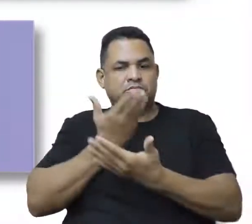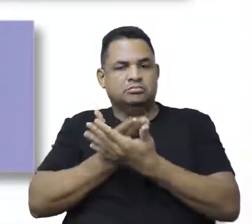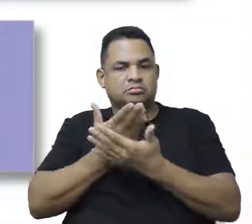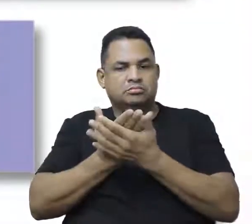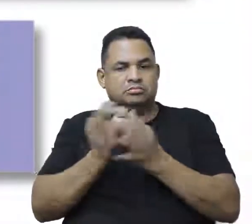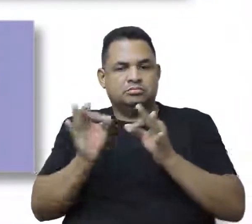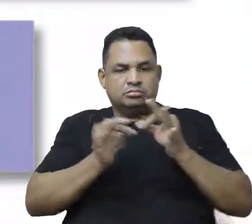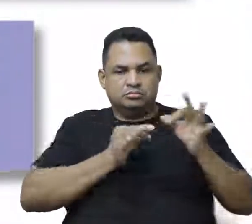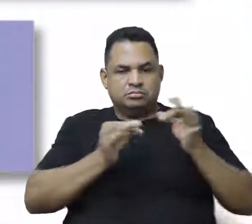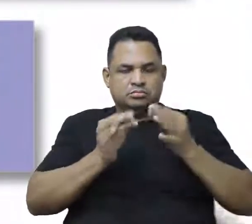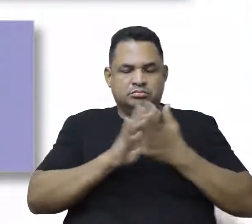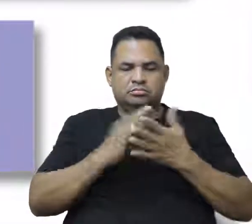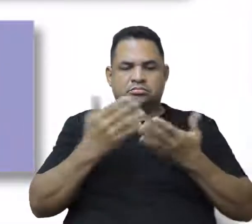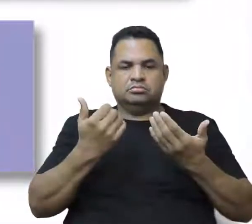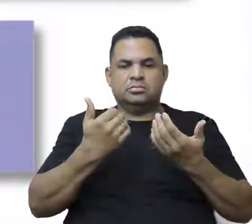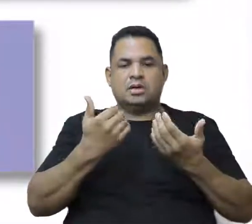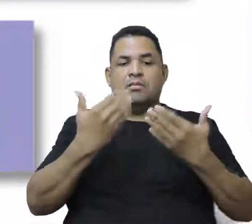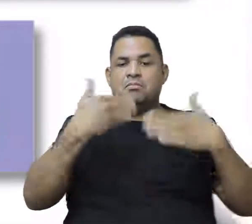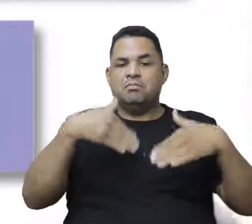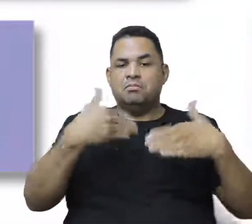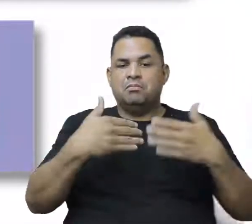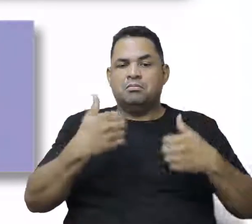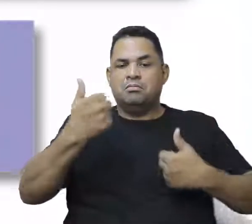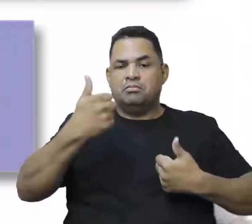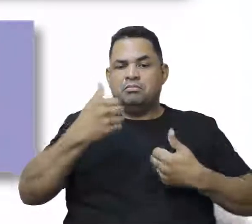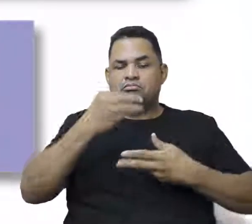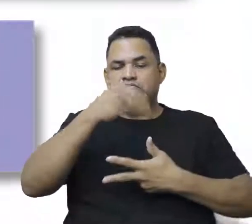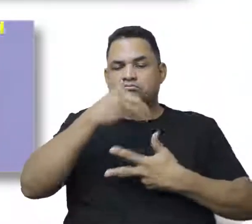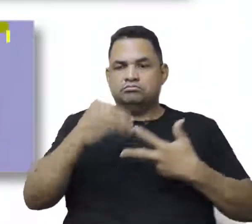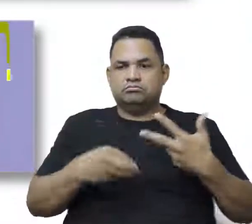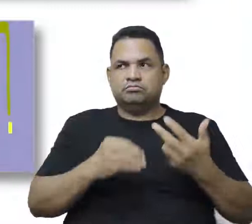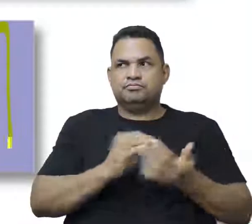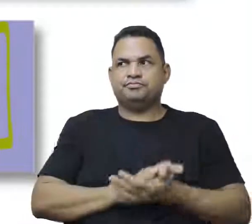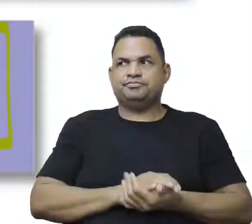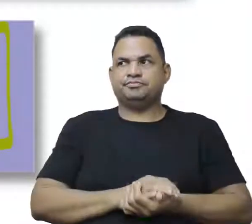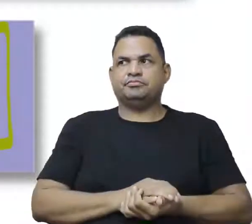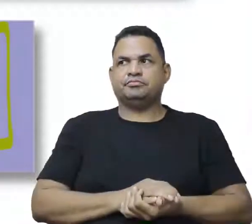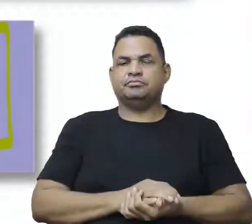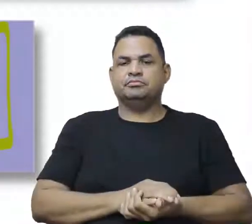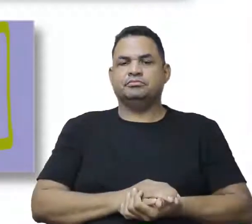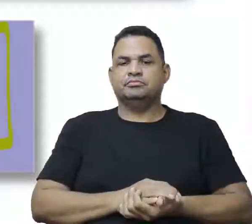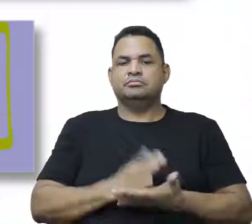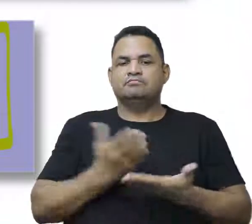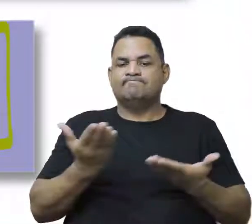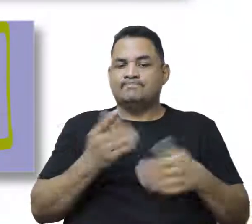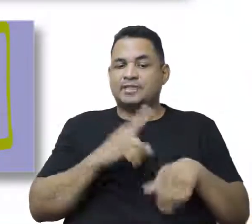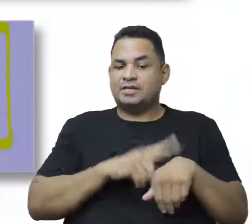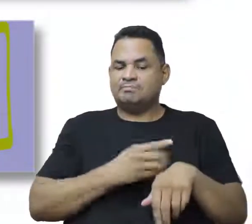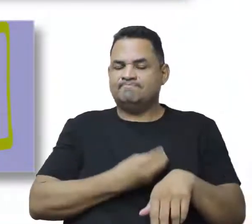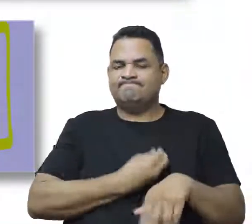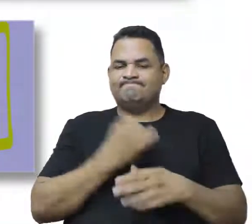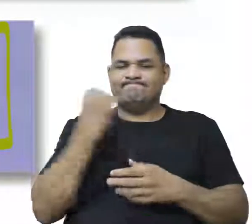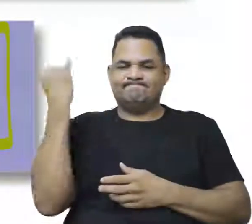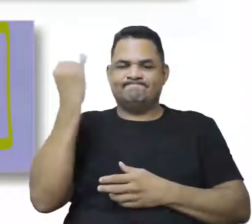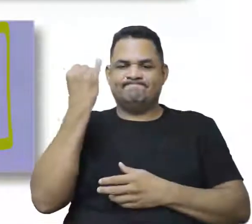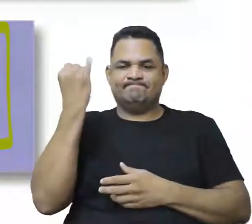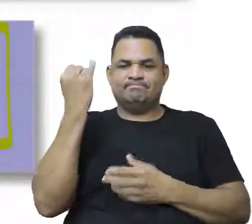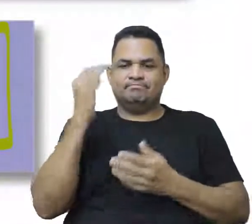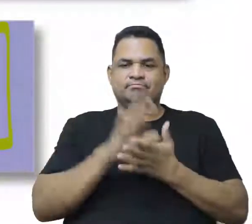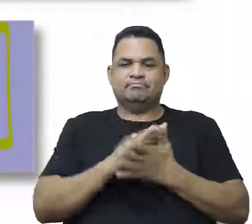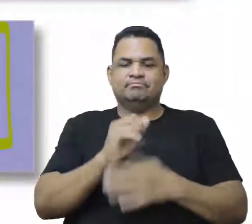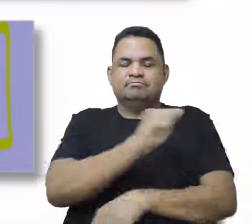e preparação para a prova do Enem. Tá bem bacana essa aula, hein? Olha, esse momento aqui vai ser um momento precioso para o estudante